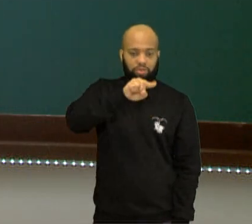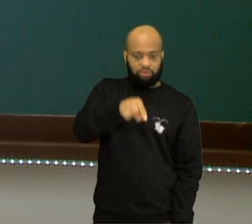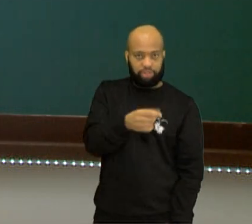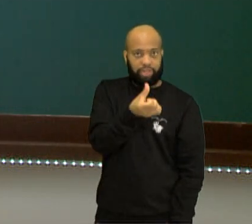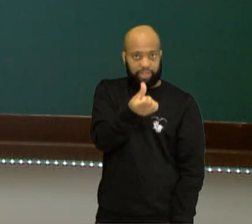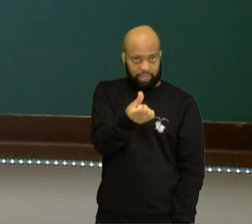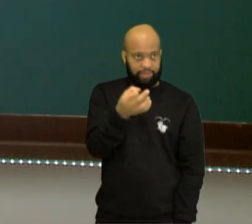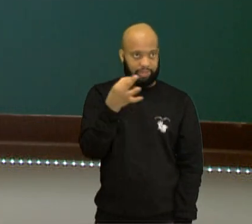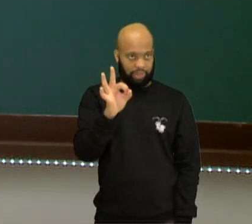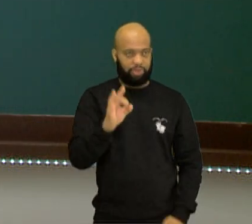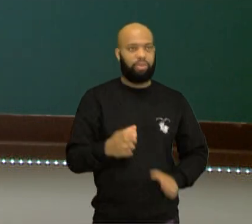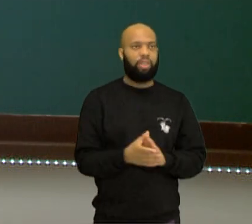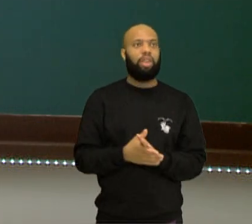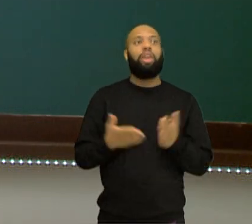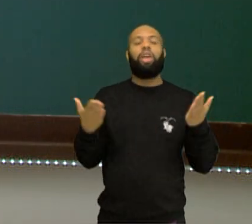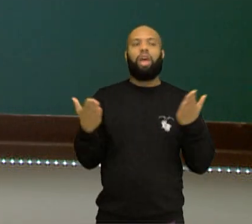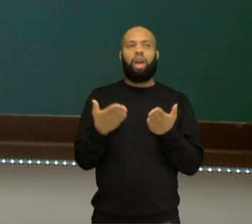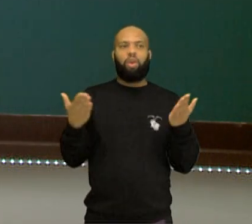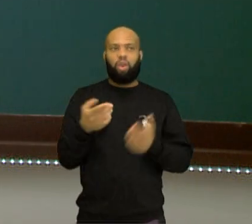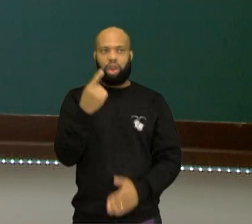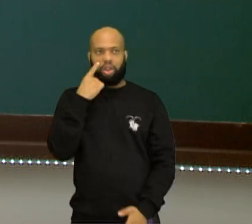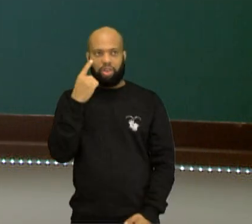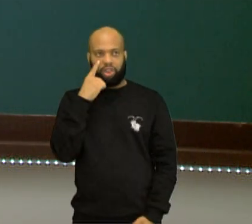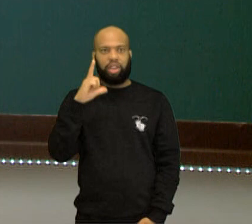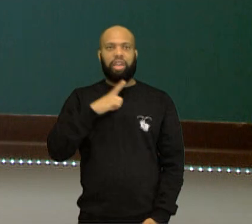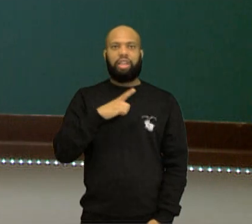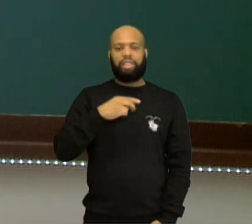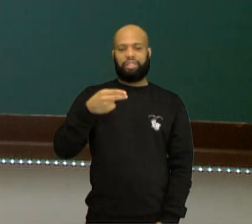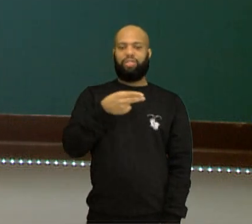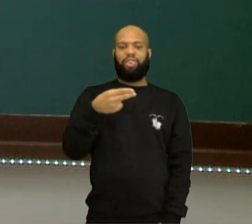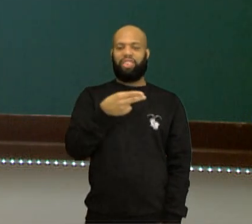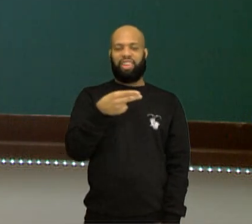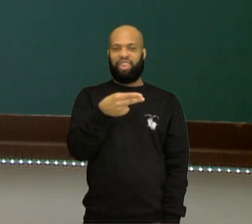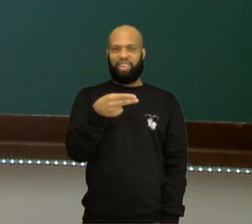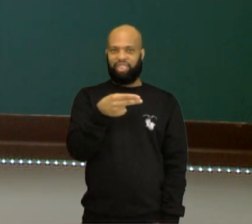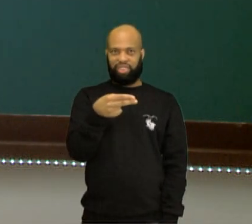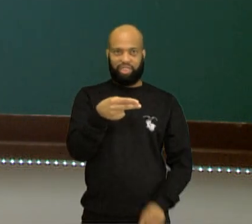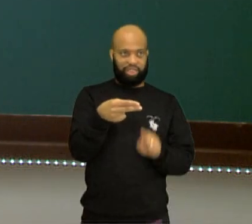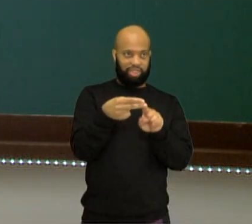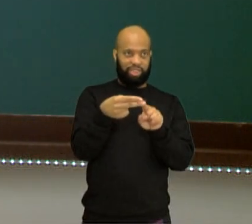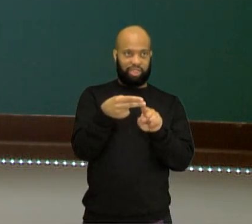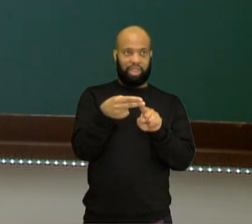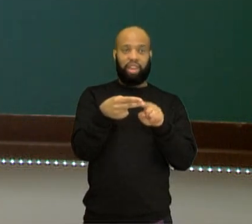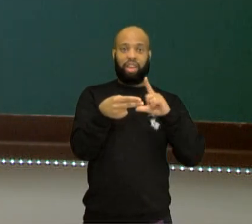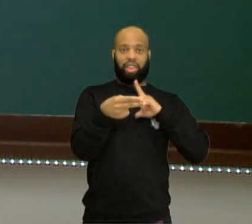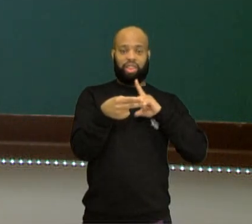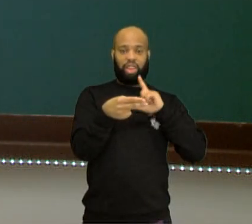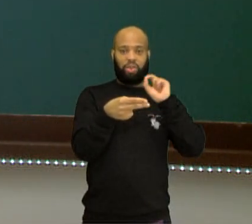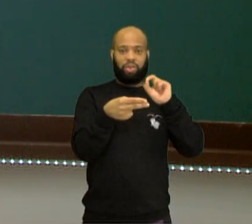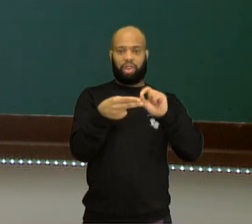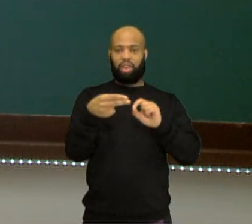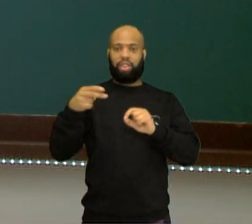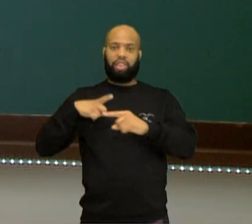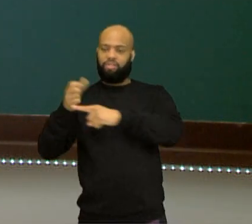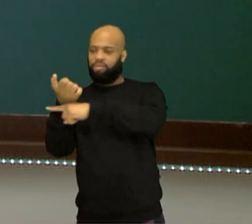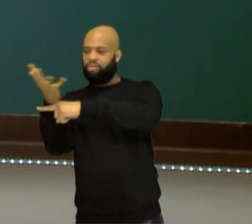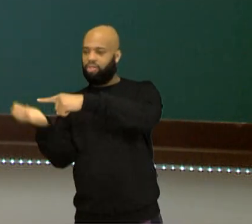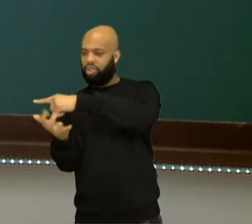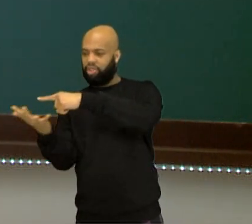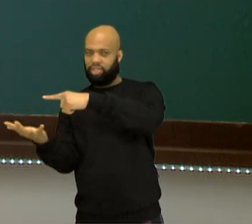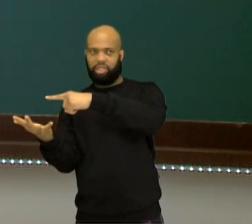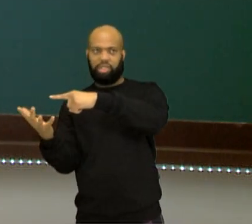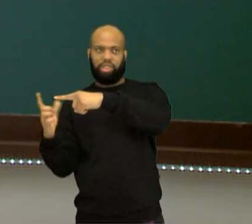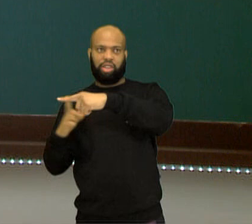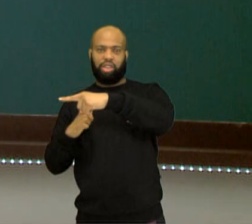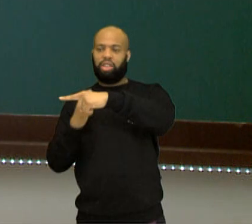bom? Agora, veja bem que a gente tem uma igualdade aqui, né? E aqui nós temos uma fração em que o